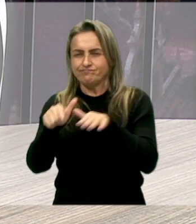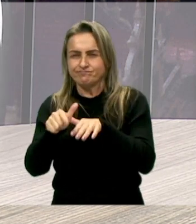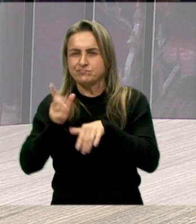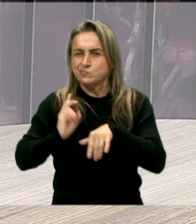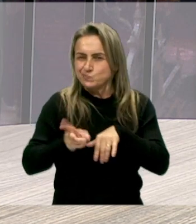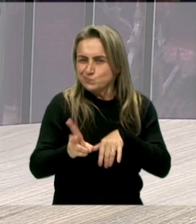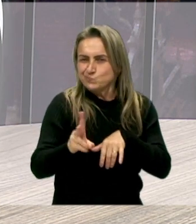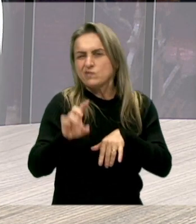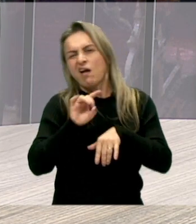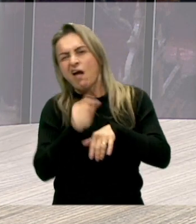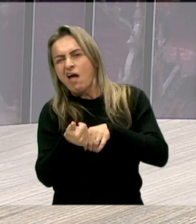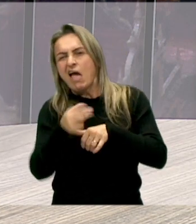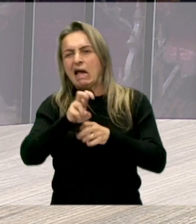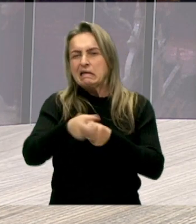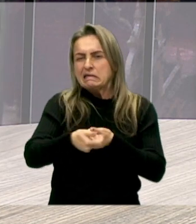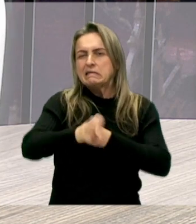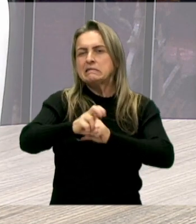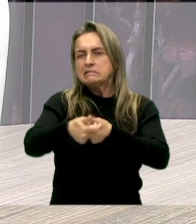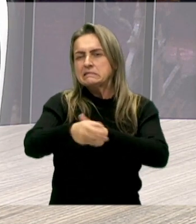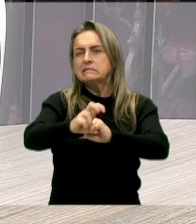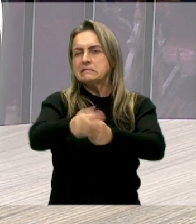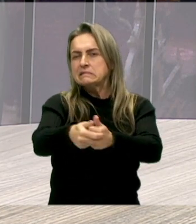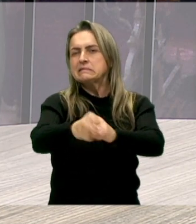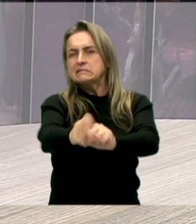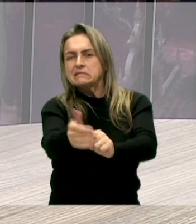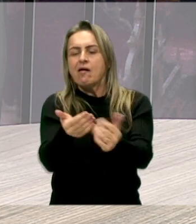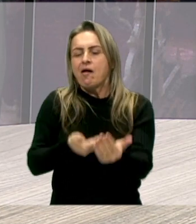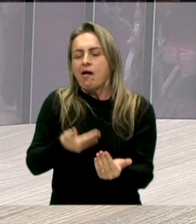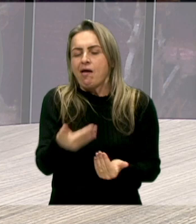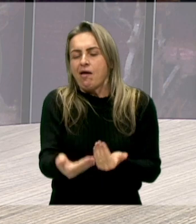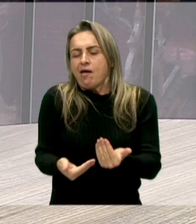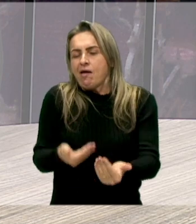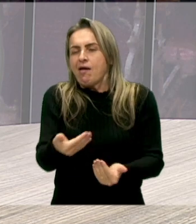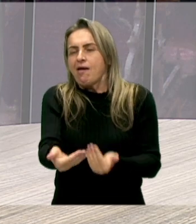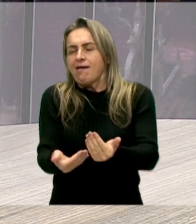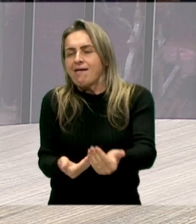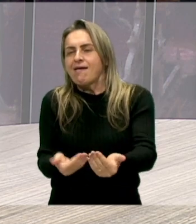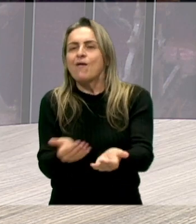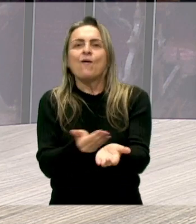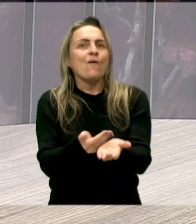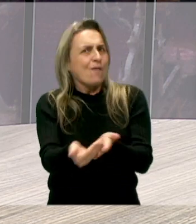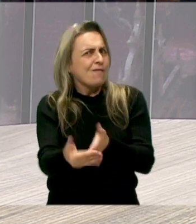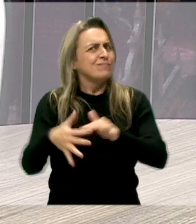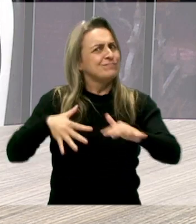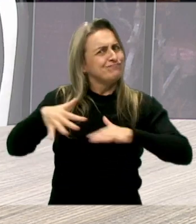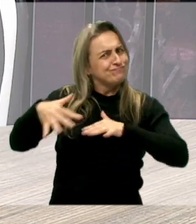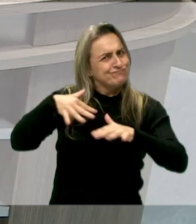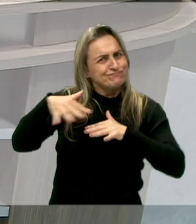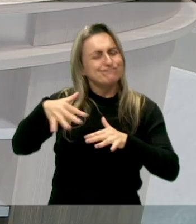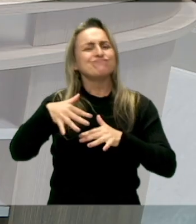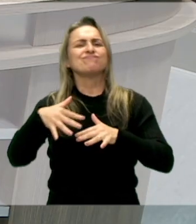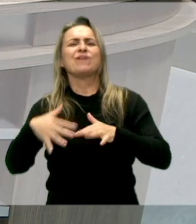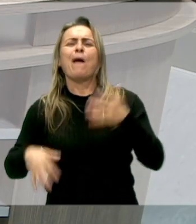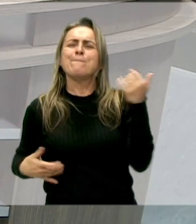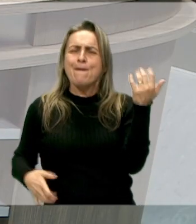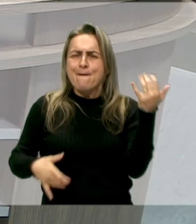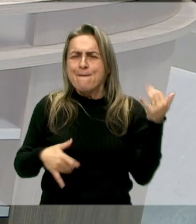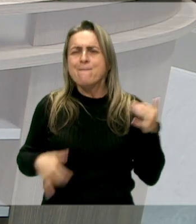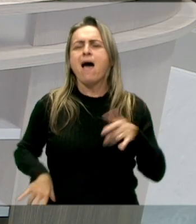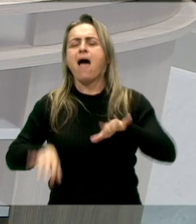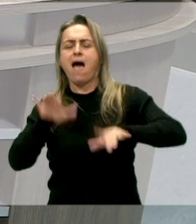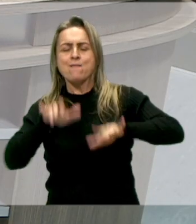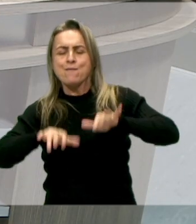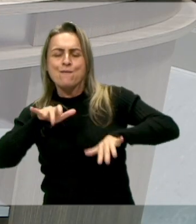cada 15 dias, enfim, começaram esse movimento para eles tocarem e fazerem, curtir mesmo com a Jam